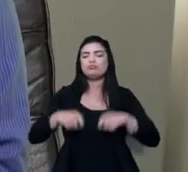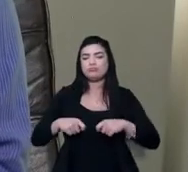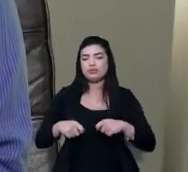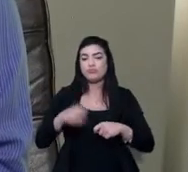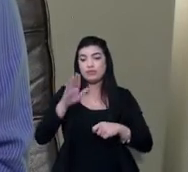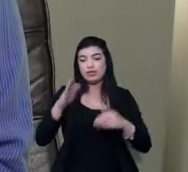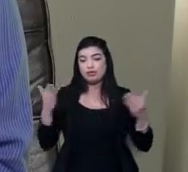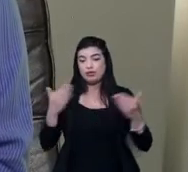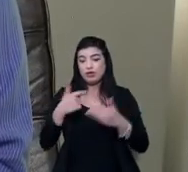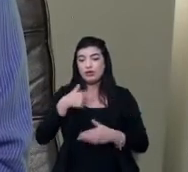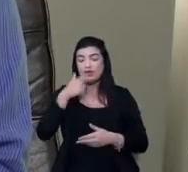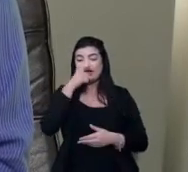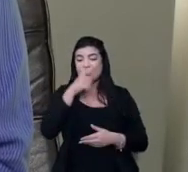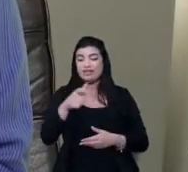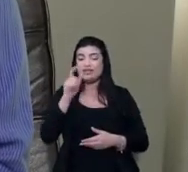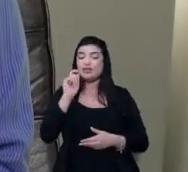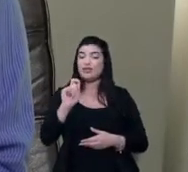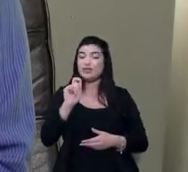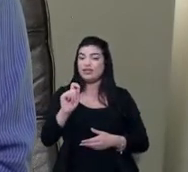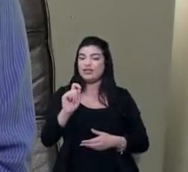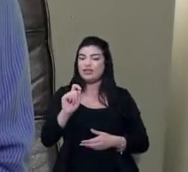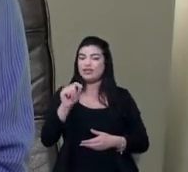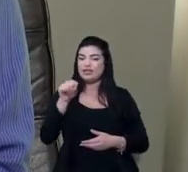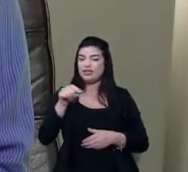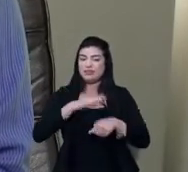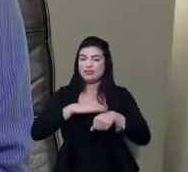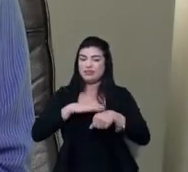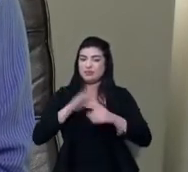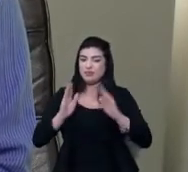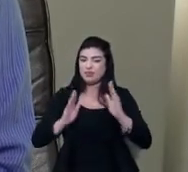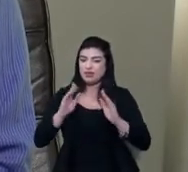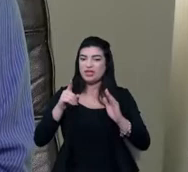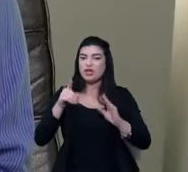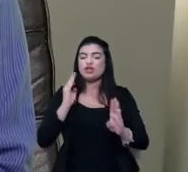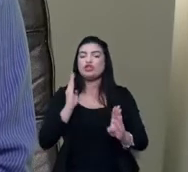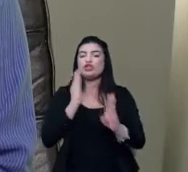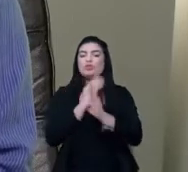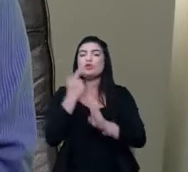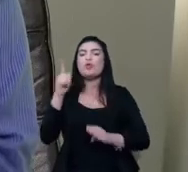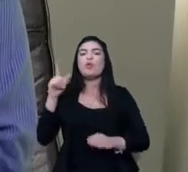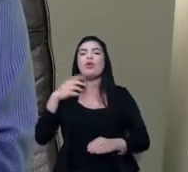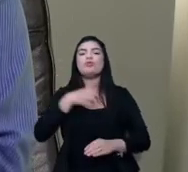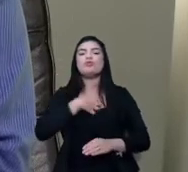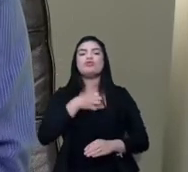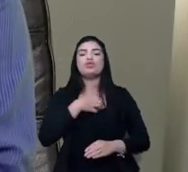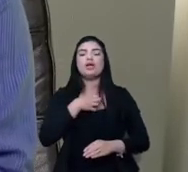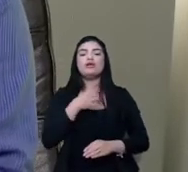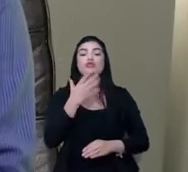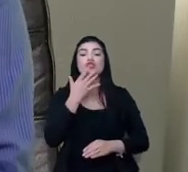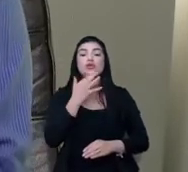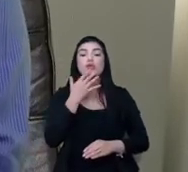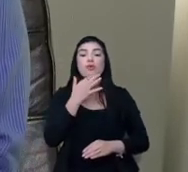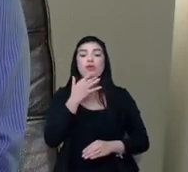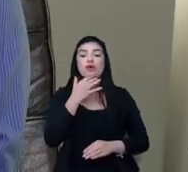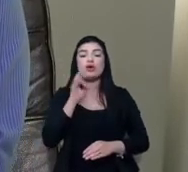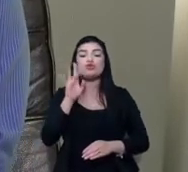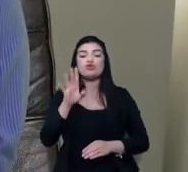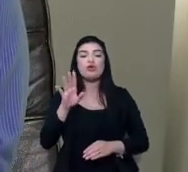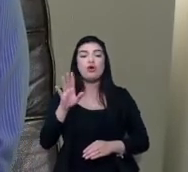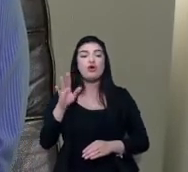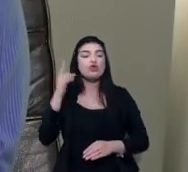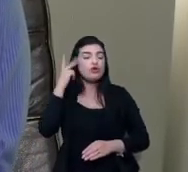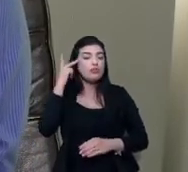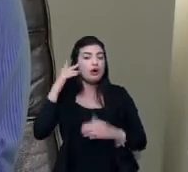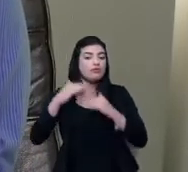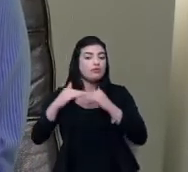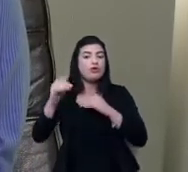interessado muito, neste momento, em descobrir outras formas de pigmentação, sabe? Que não seja só as clássicas, mas trabalhar mesmo com a